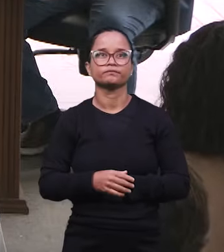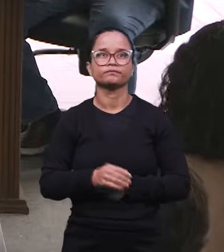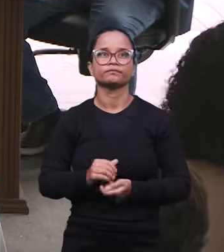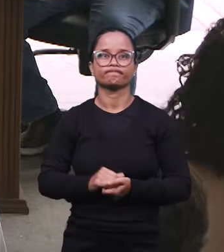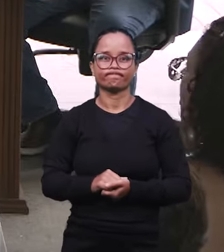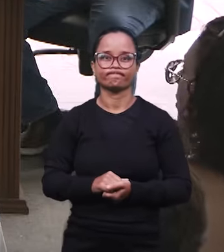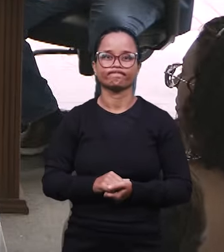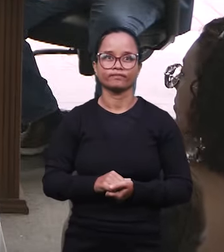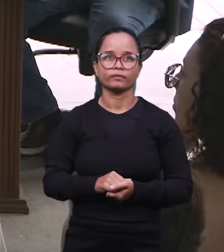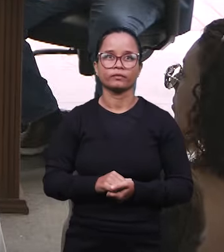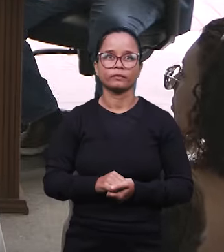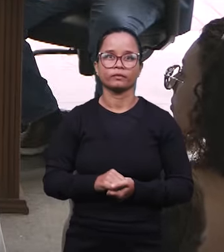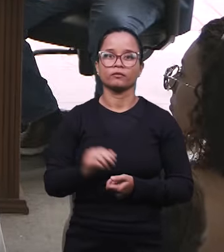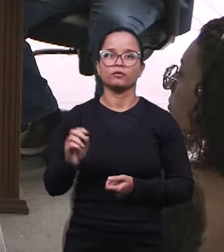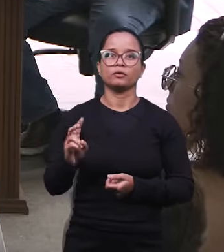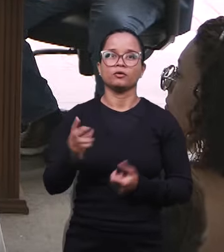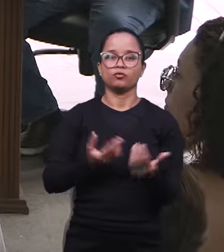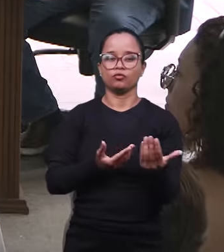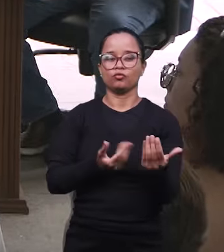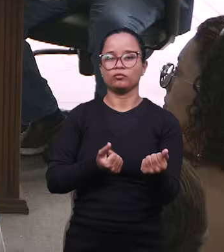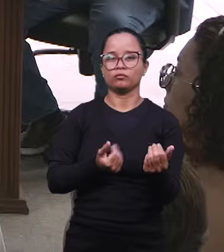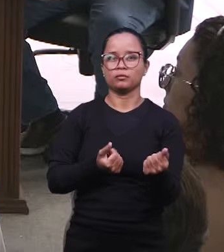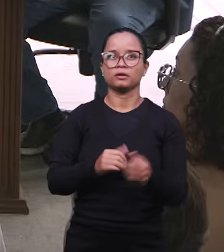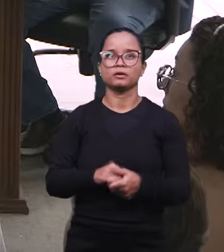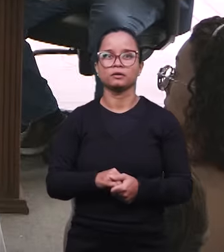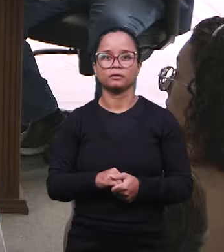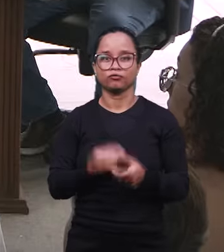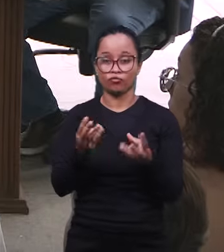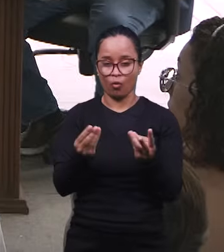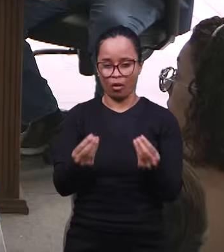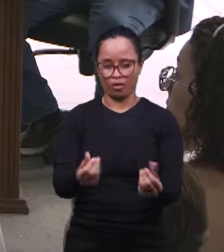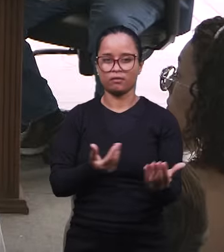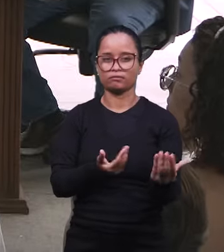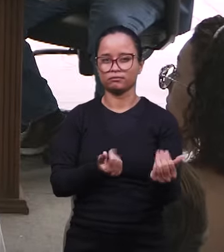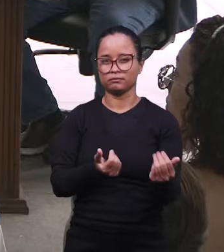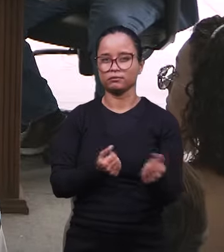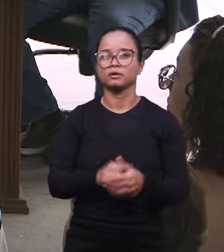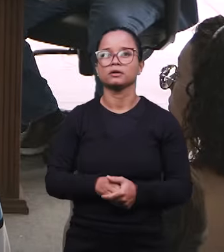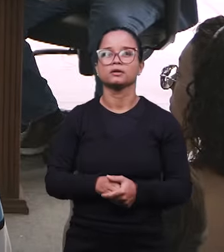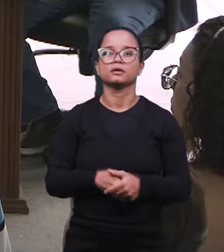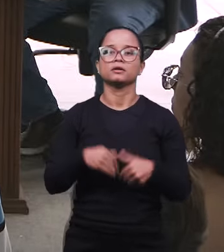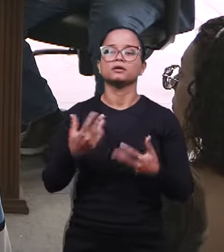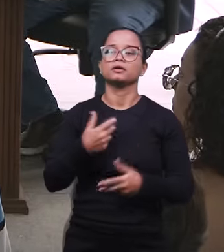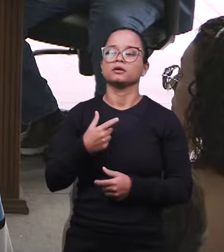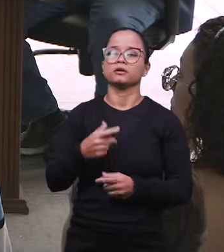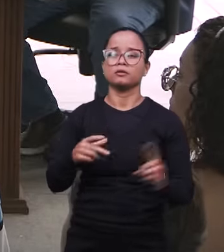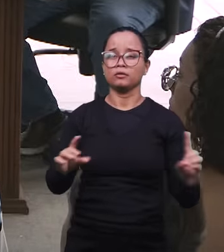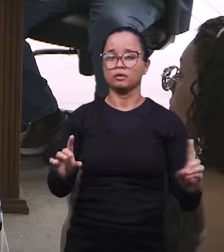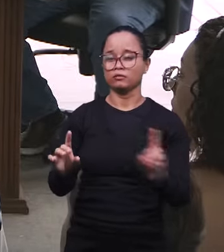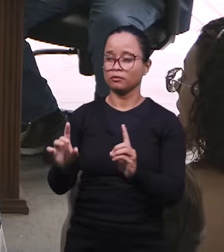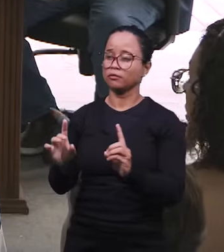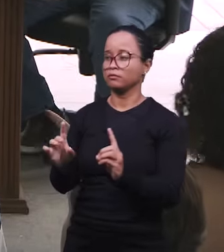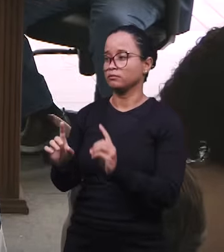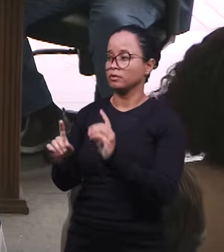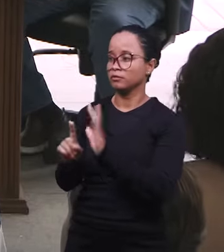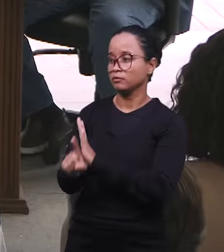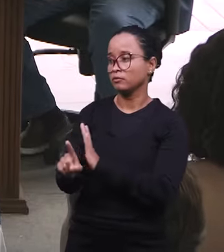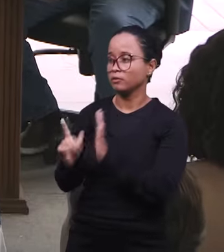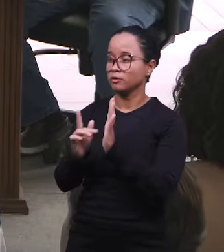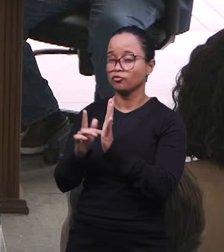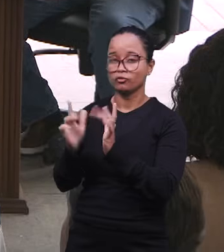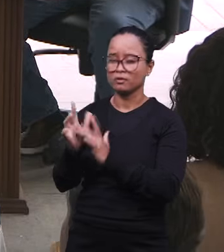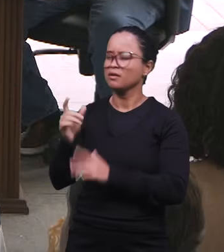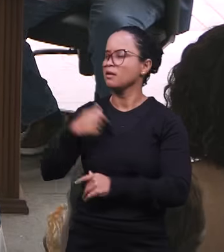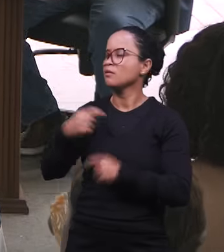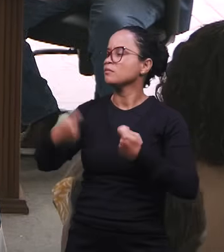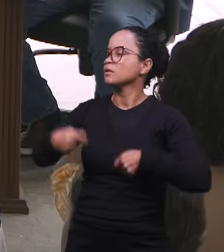era muito alto. O mancebo, a Bíblia chama de mancebo de qualidade, né? Então ele chegou para o Senhor Jesus, perguntou: o que é que eu preciso